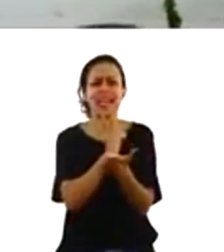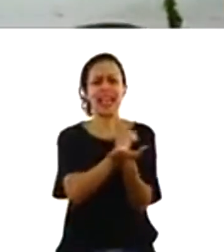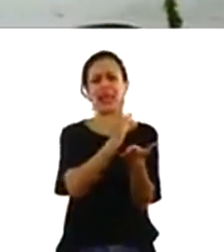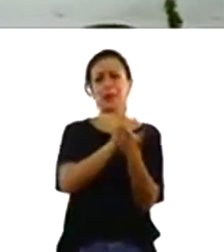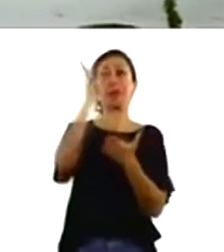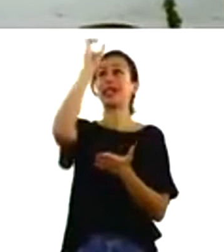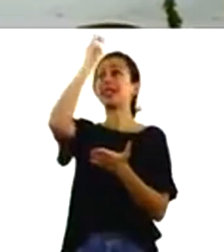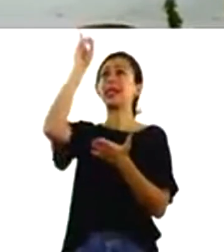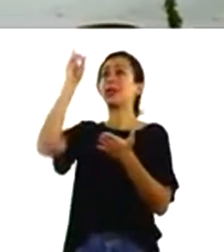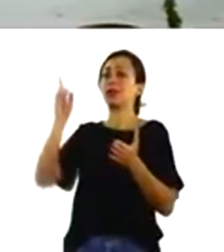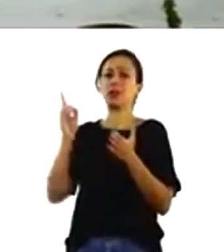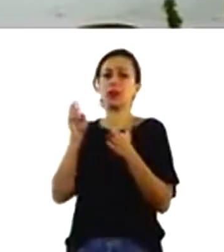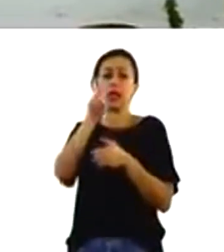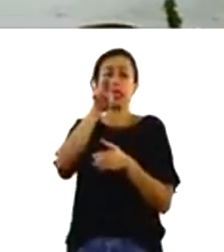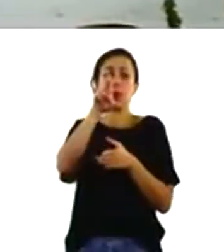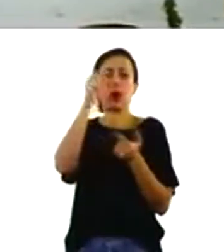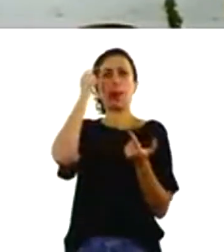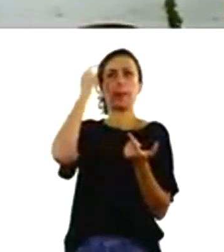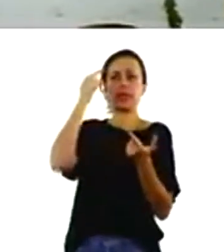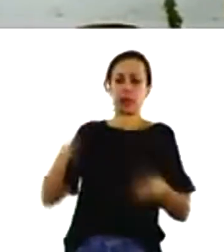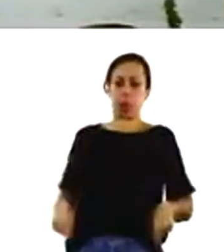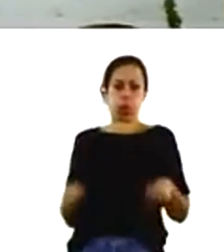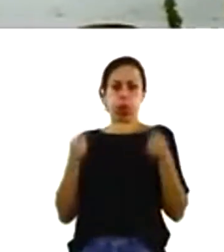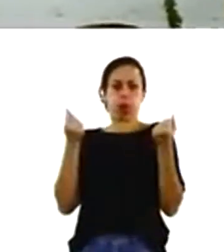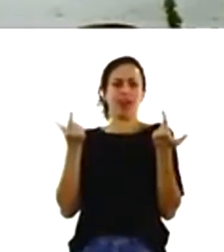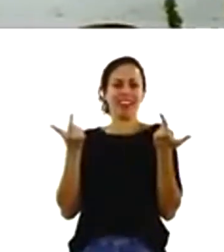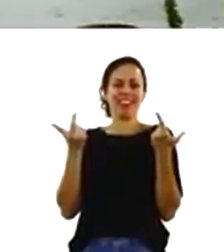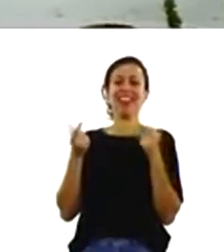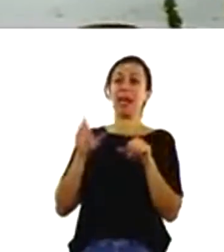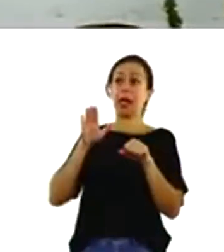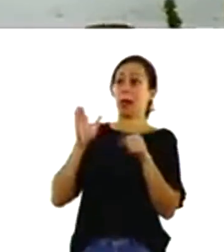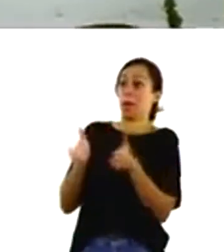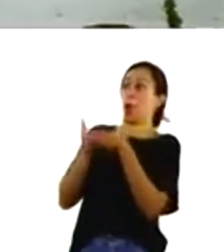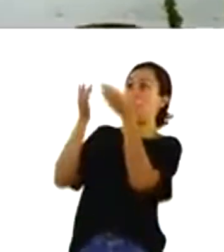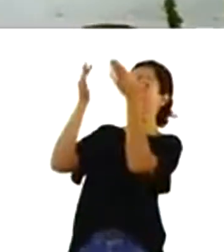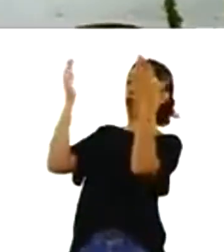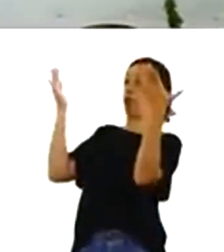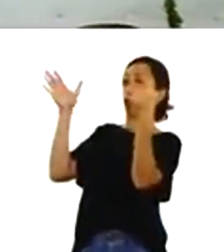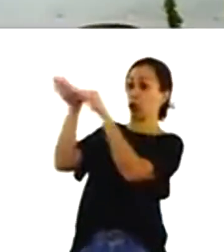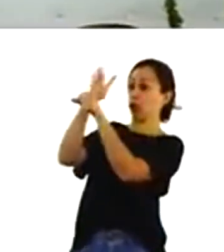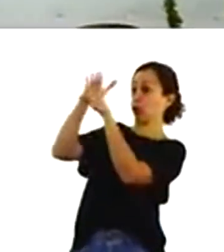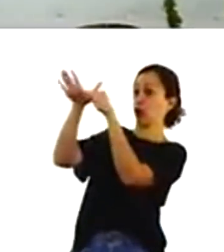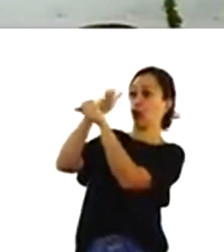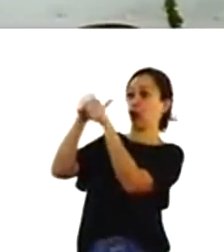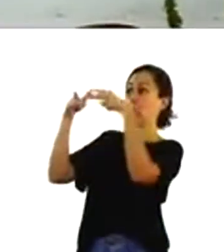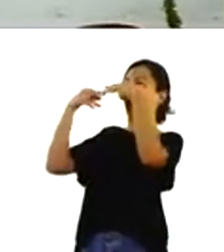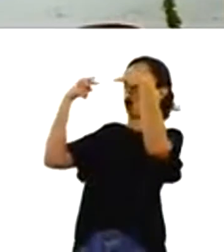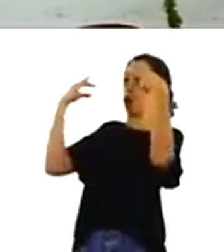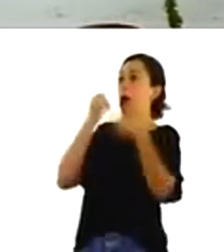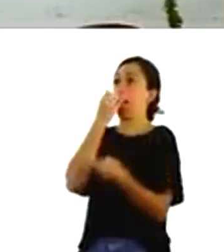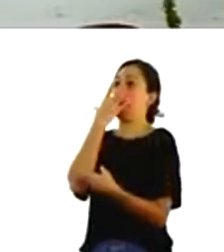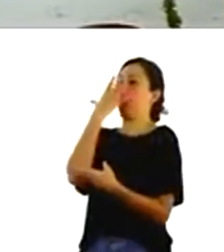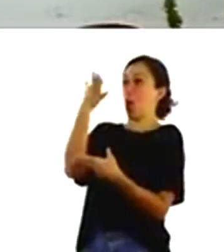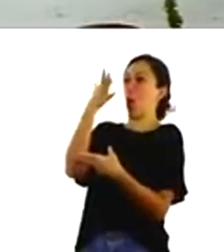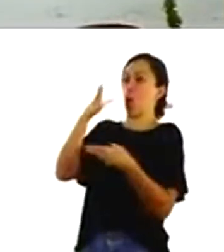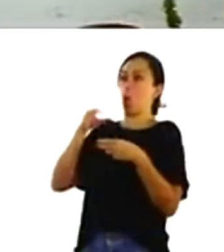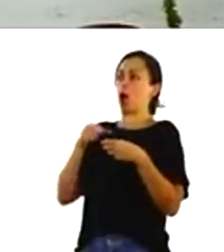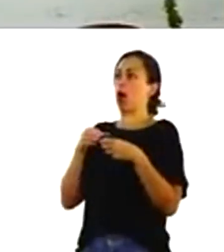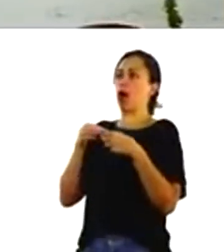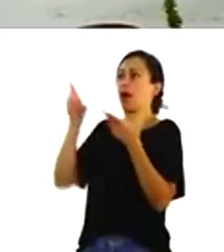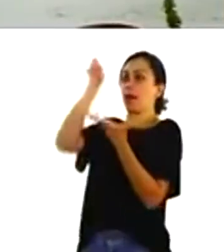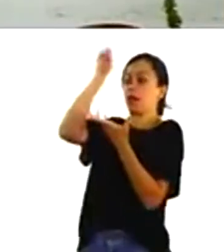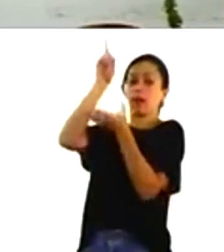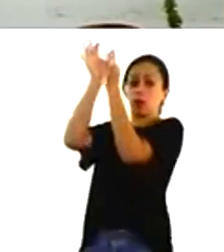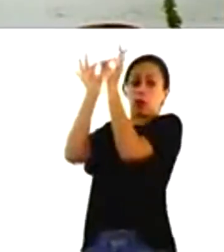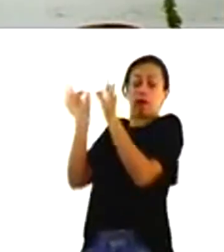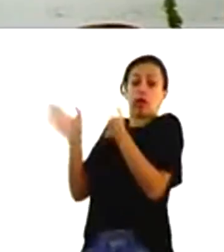E quando você vai no início desse texto, e também no capítulo 2, o texto diz que